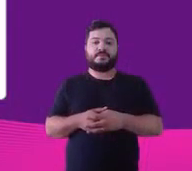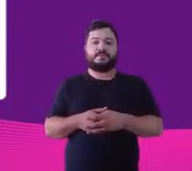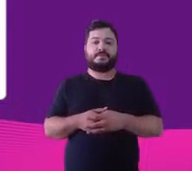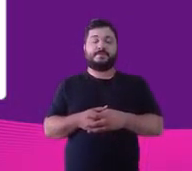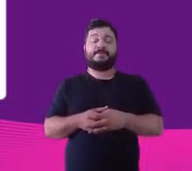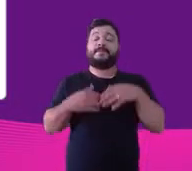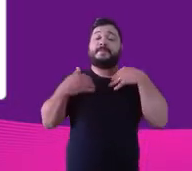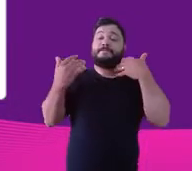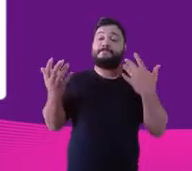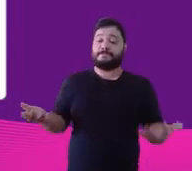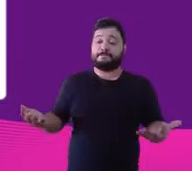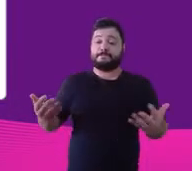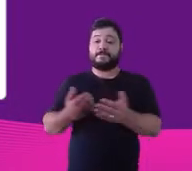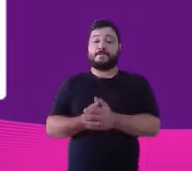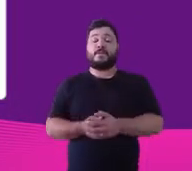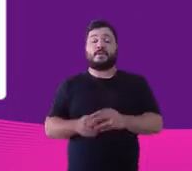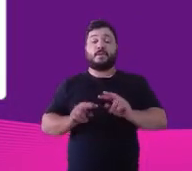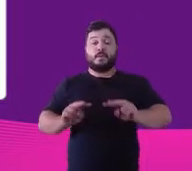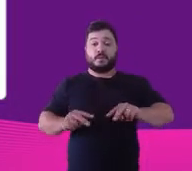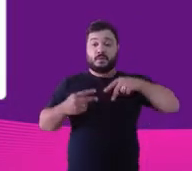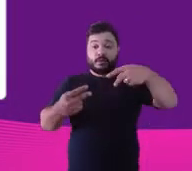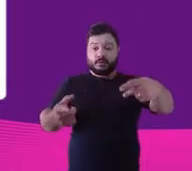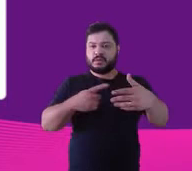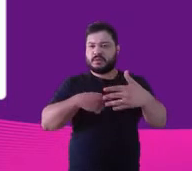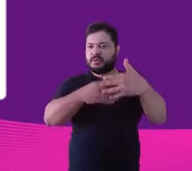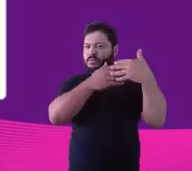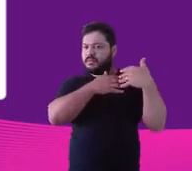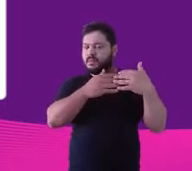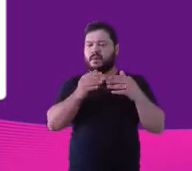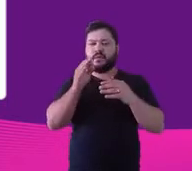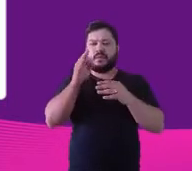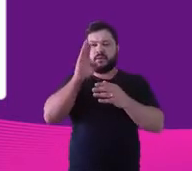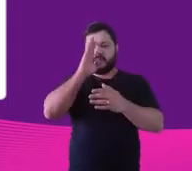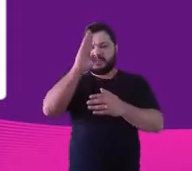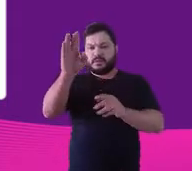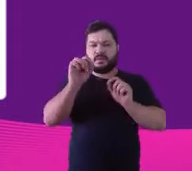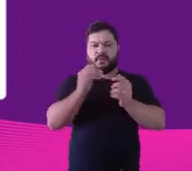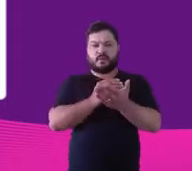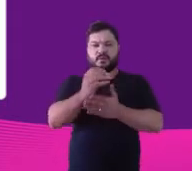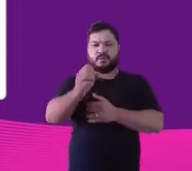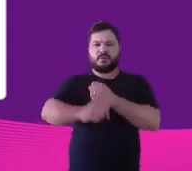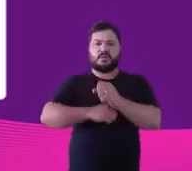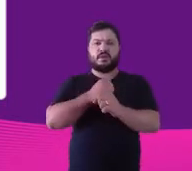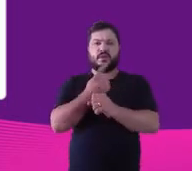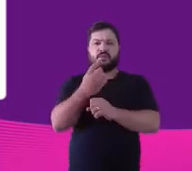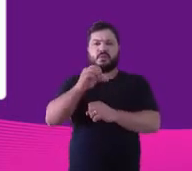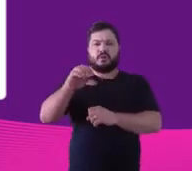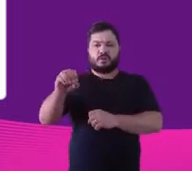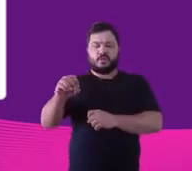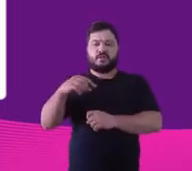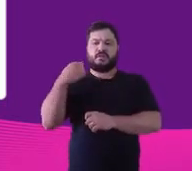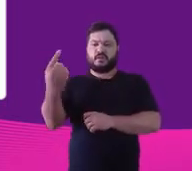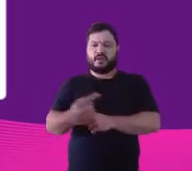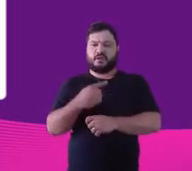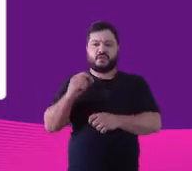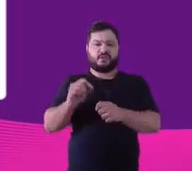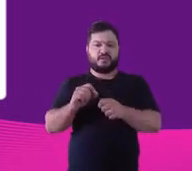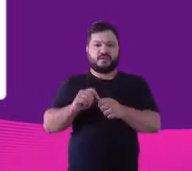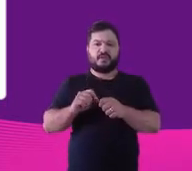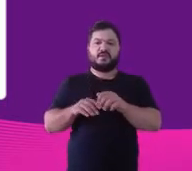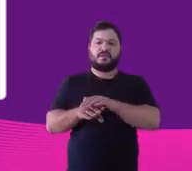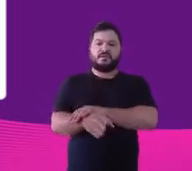Oi tudo bem É o transplante tem um papel Central desde de nojenta que a gente faz aí